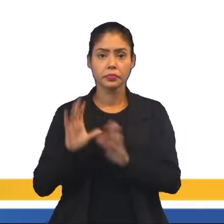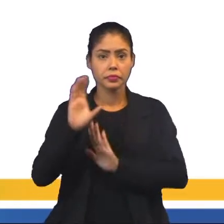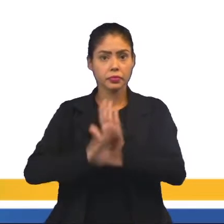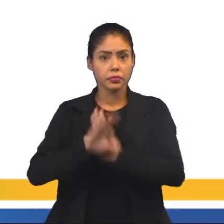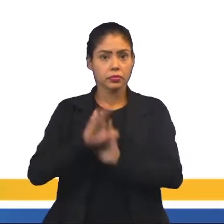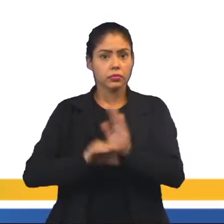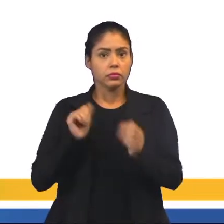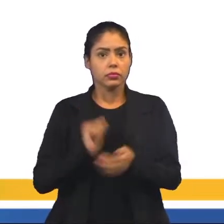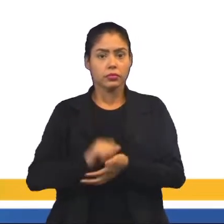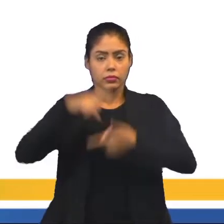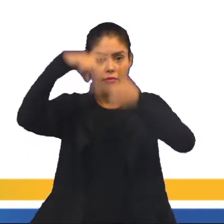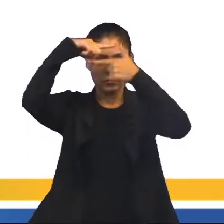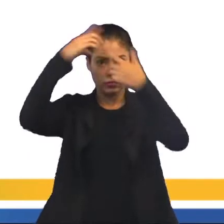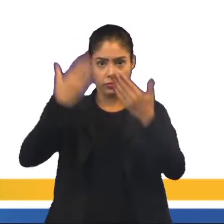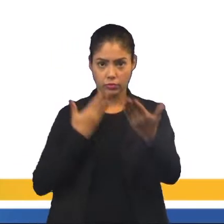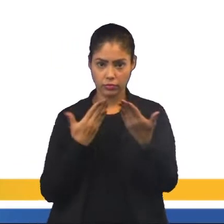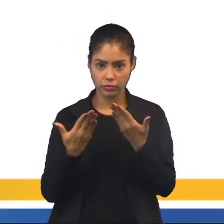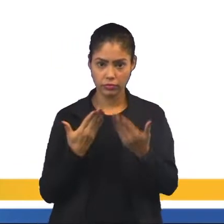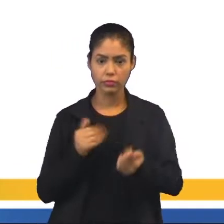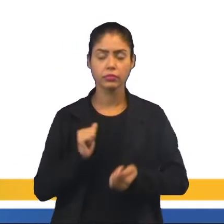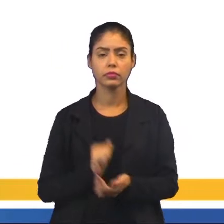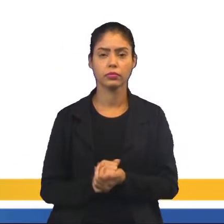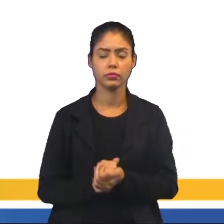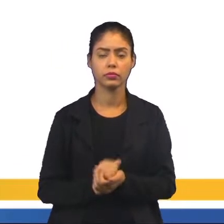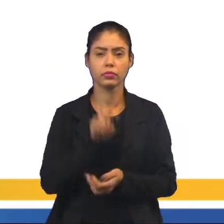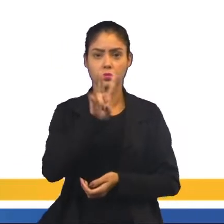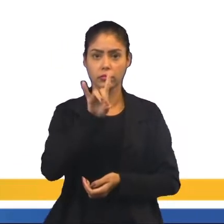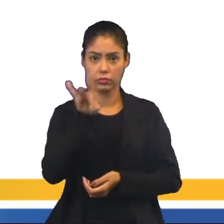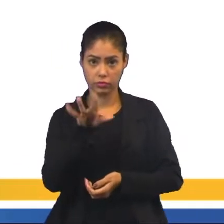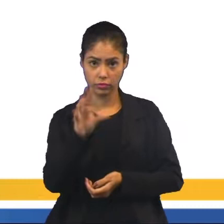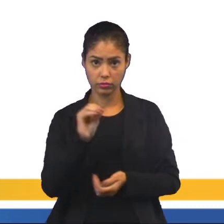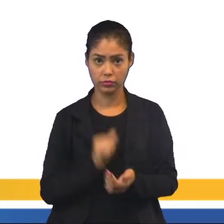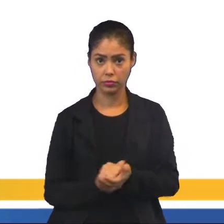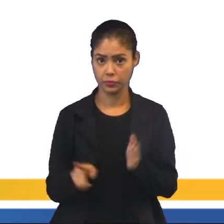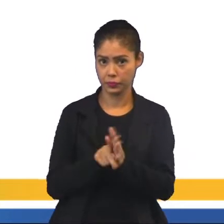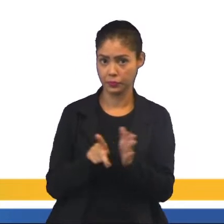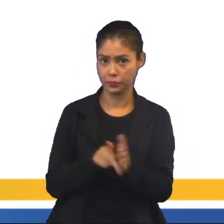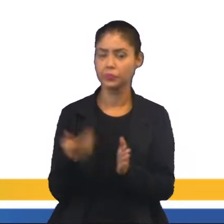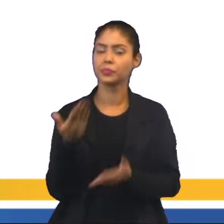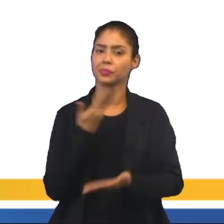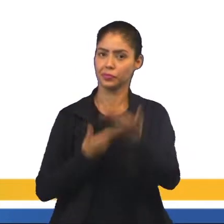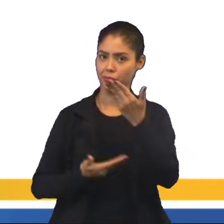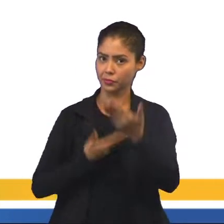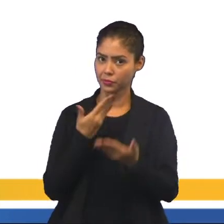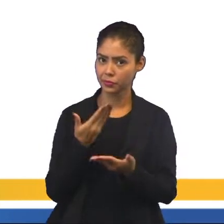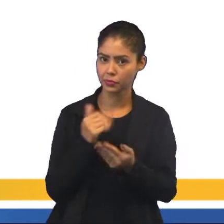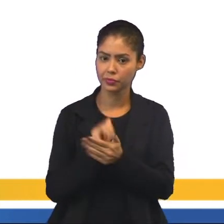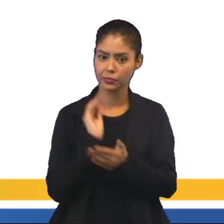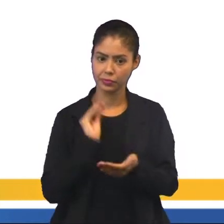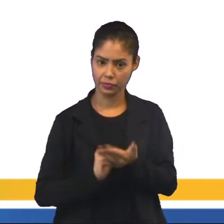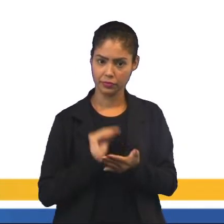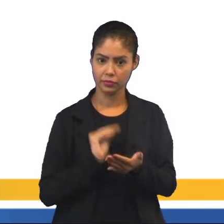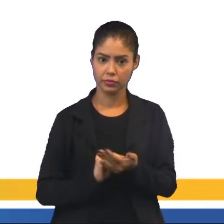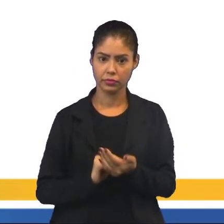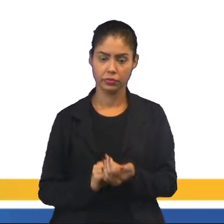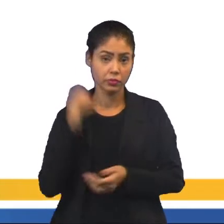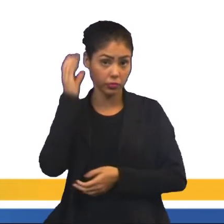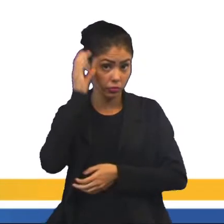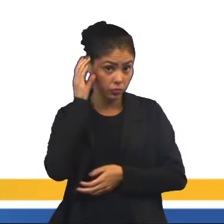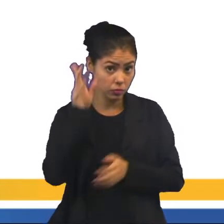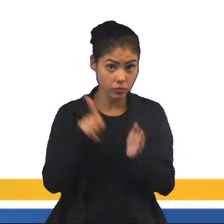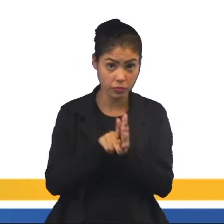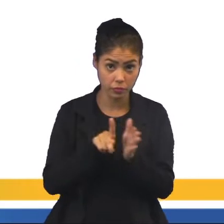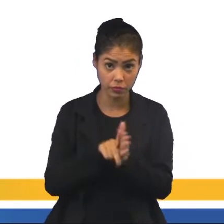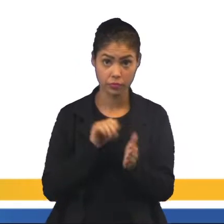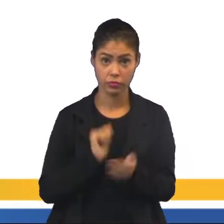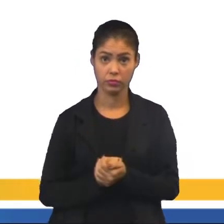conceito de alienação está associado a uma espécie de vazio existencial. Relaciona-se com a falta de consciência